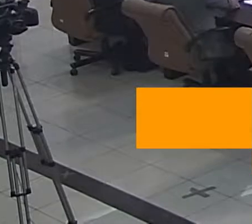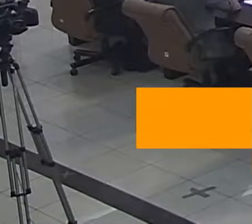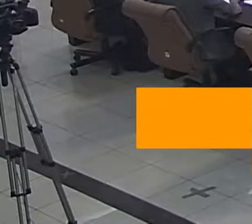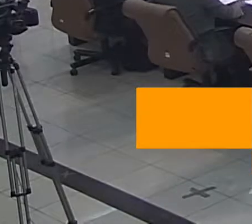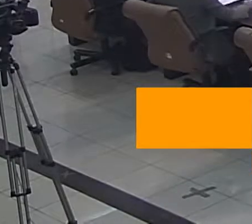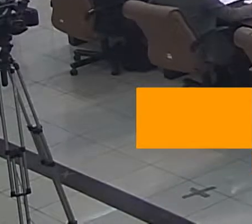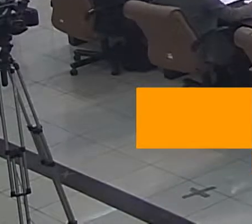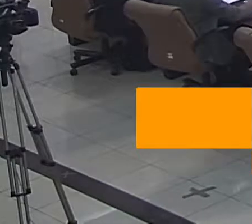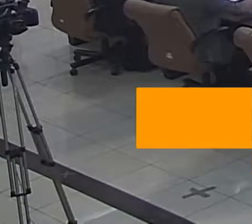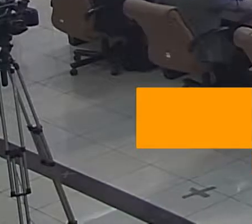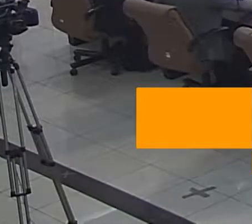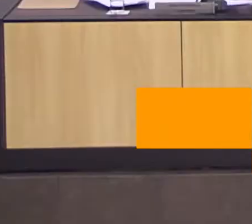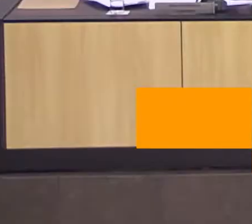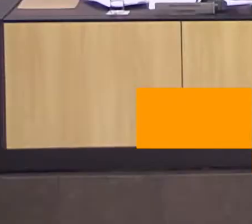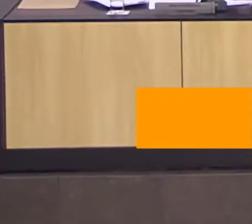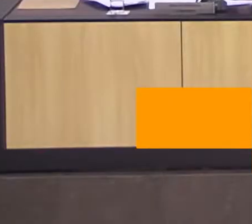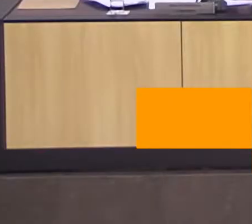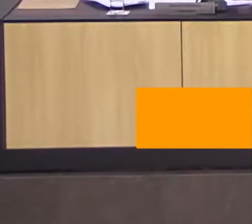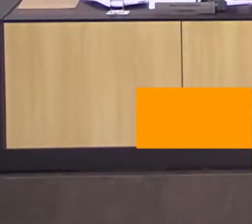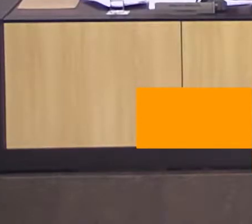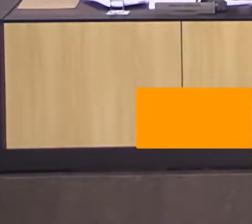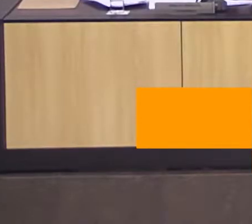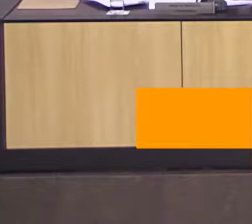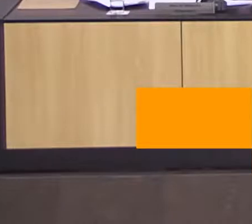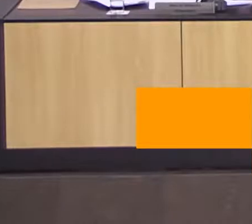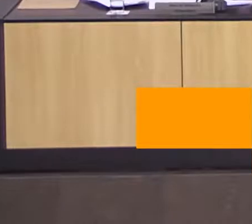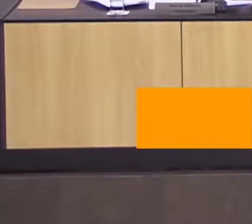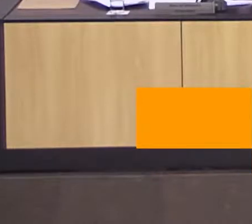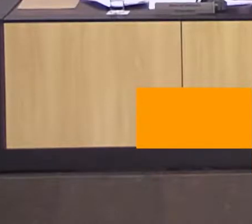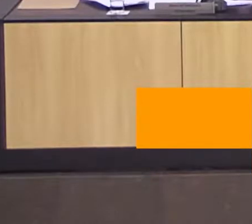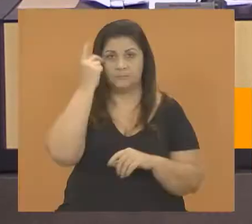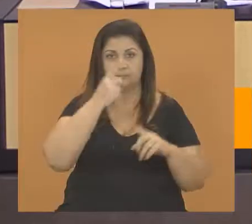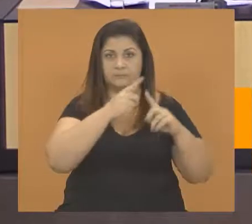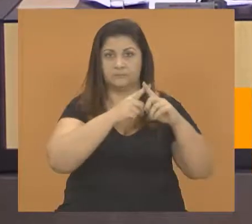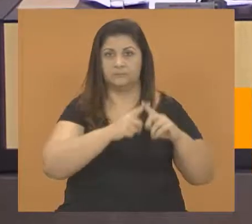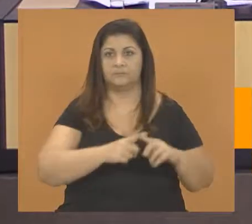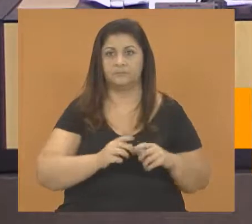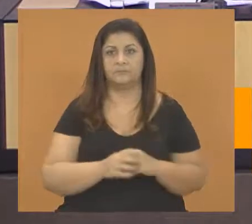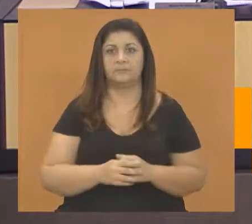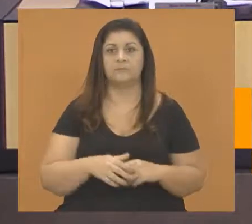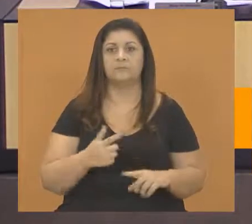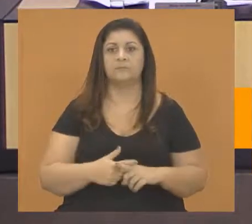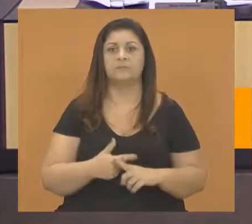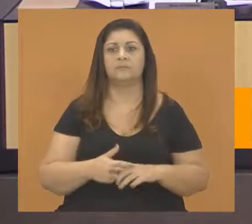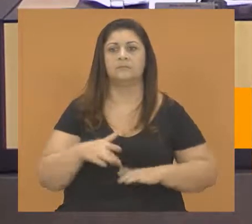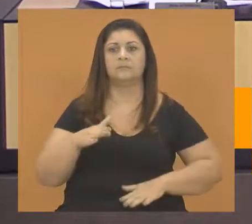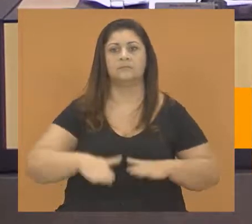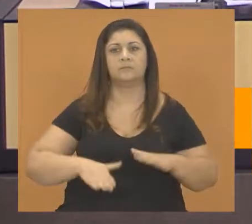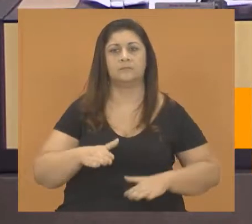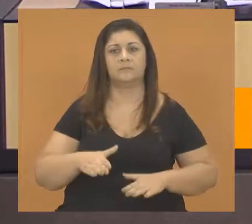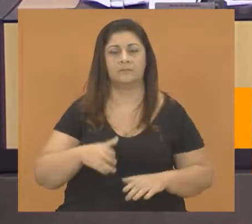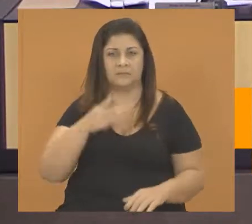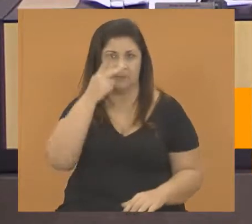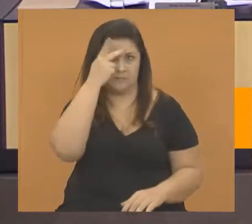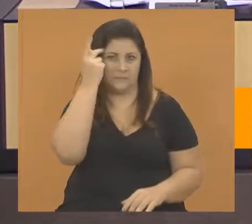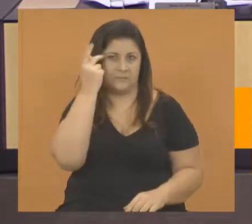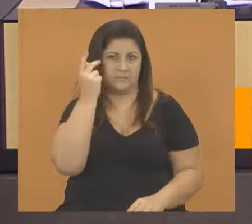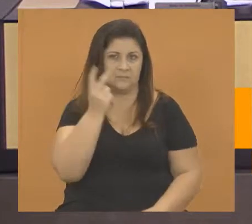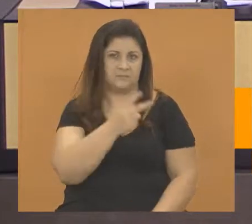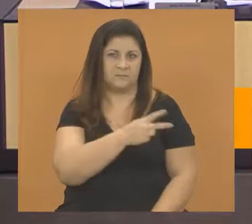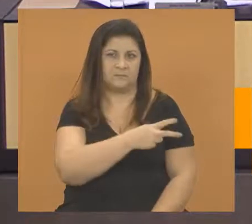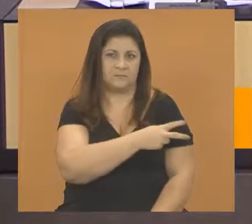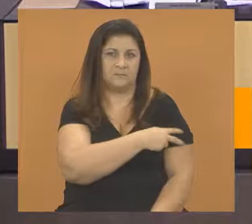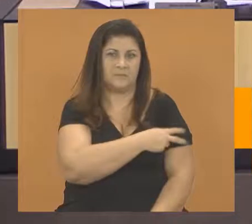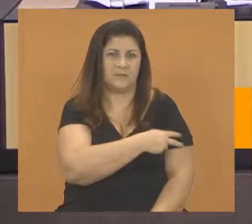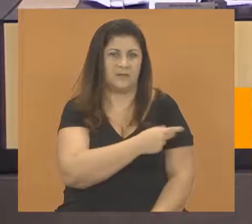valorizar os funcionários efetivos porque muitas vezes o comissionado que ele é